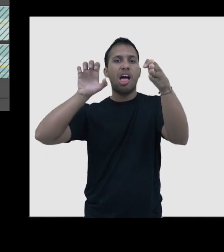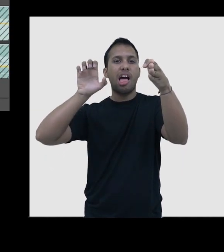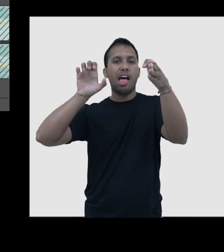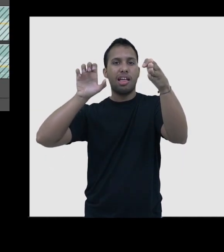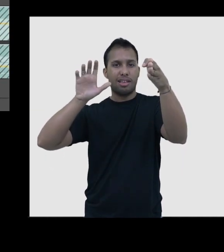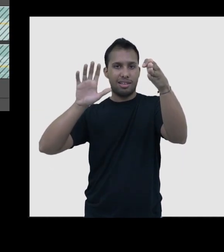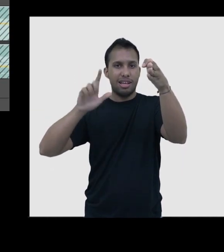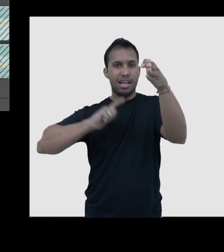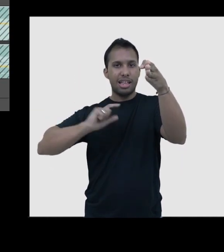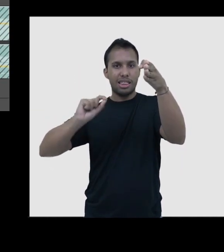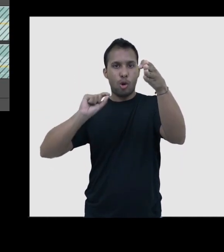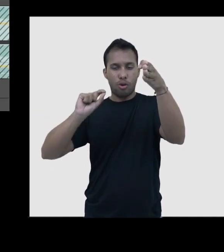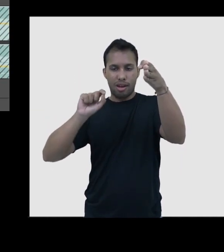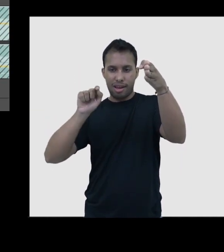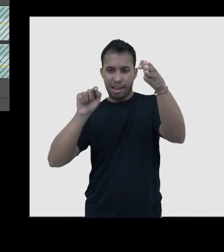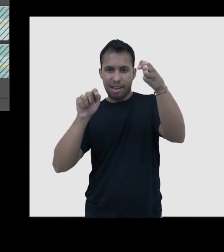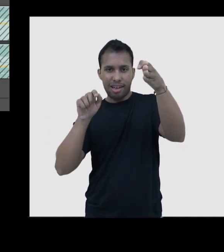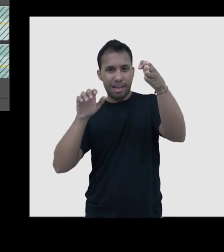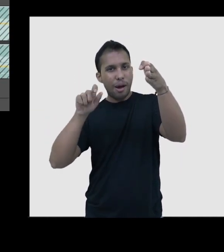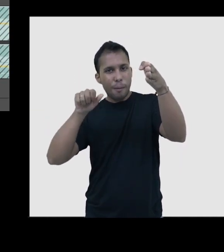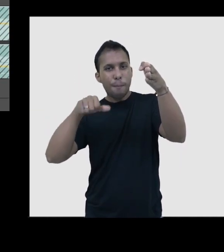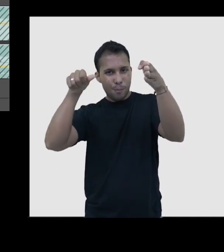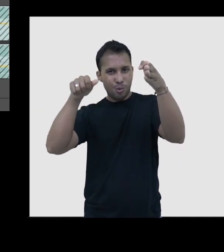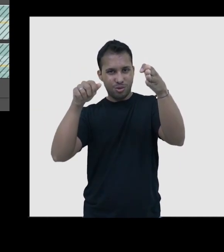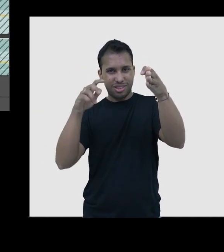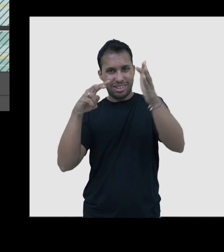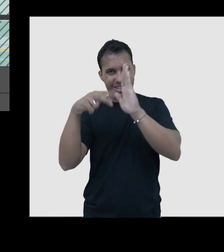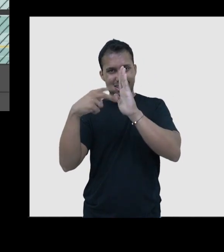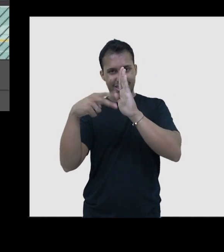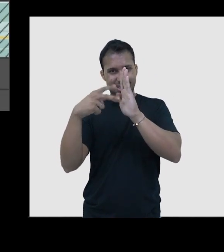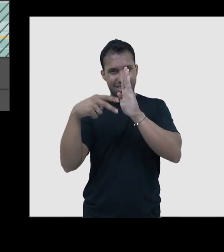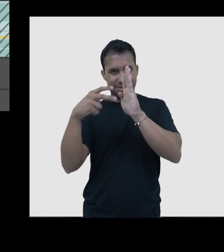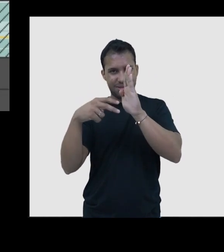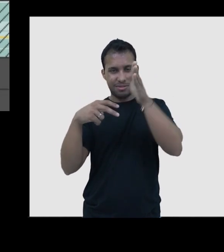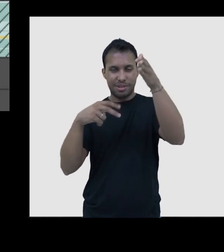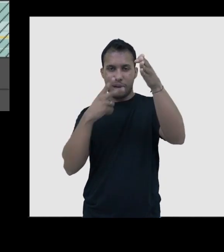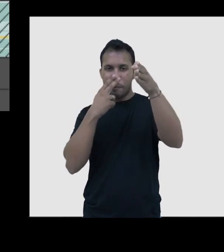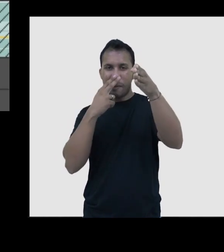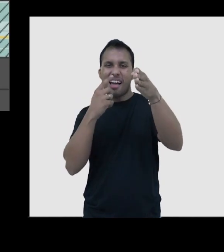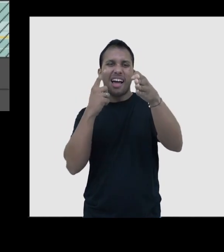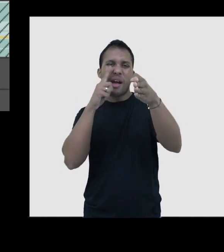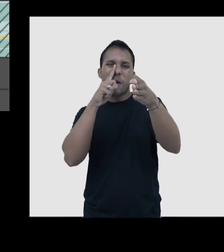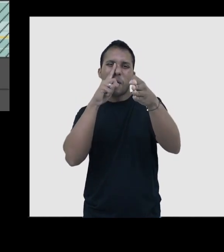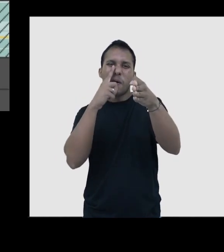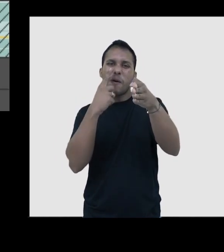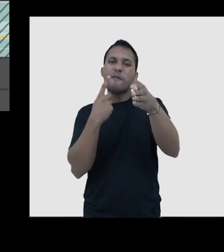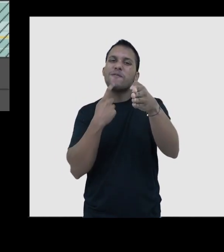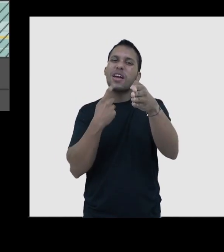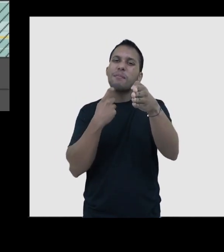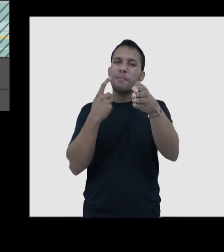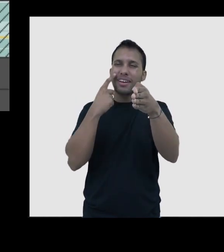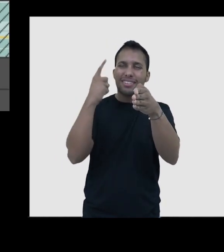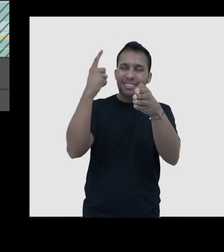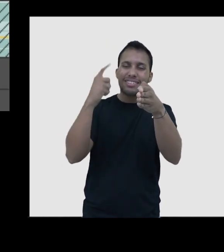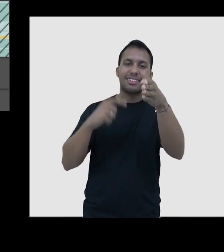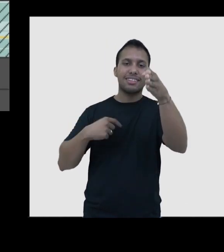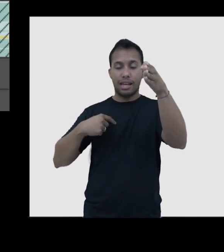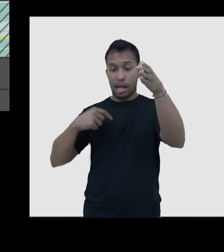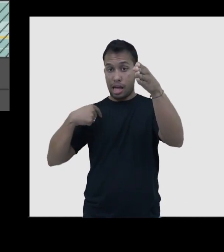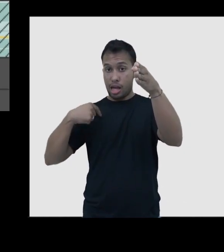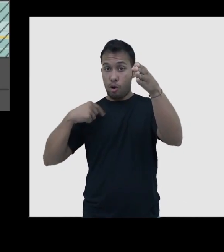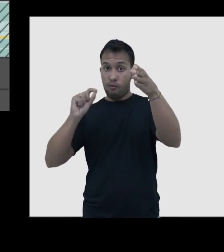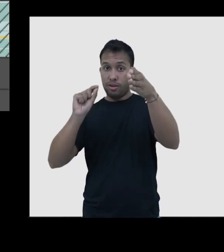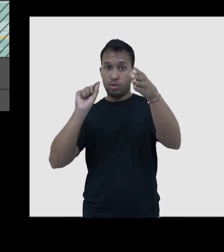vídeo. O mouse ele muda de formato, ele vem para esse formato aqui com essa dupla seta preta e, digamos, esse colchete